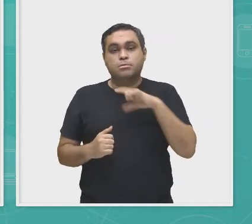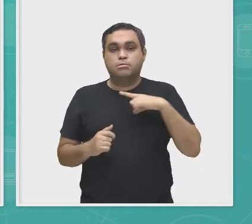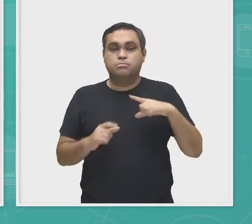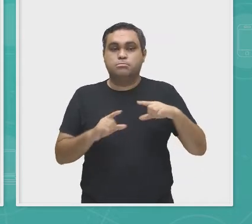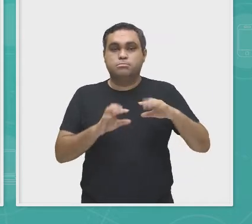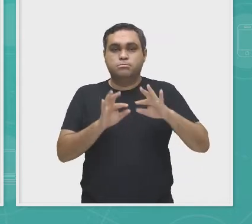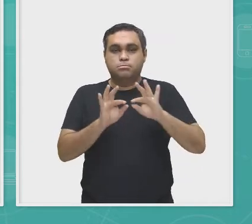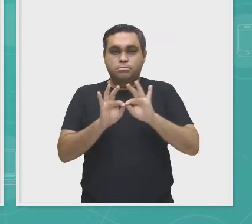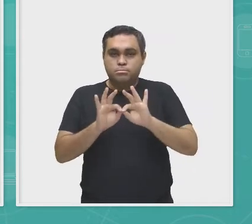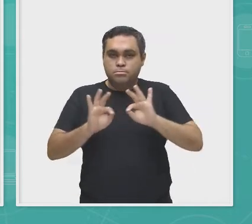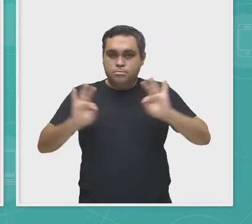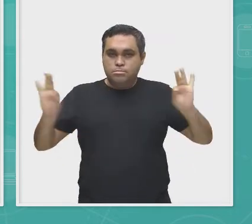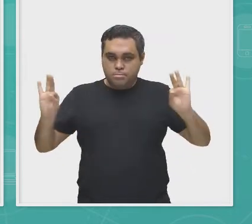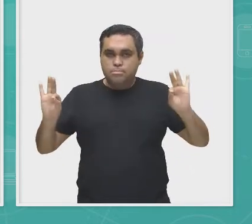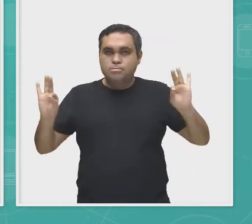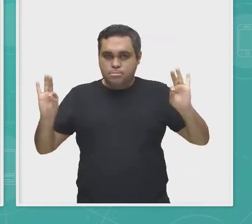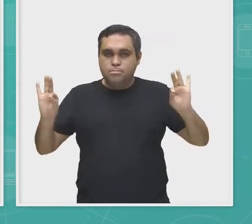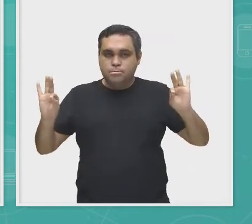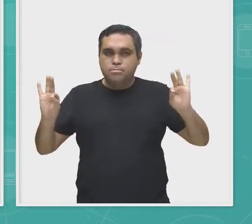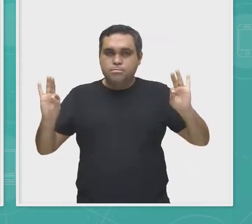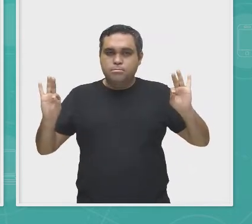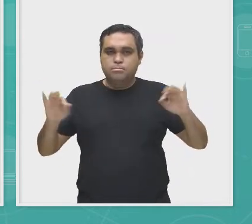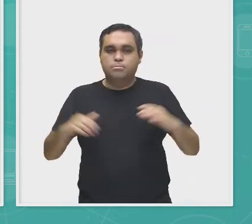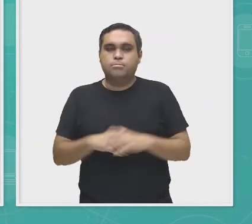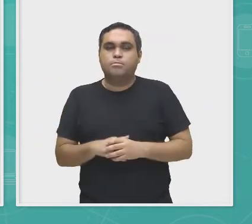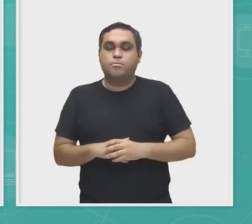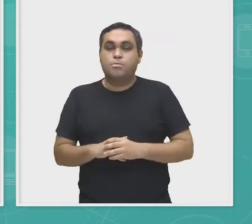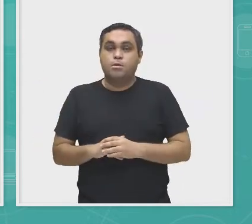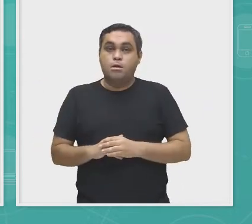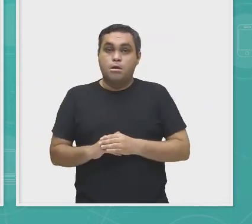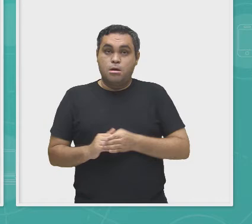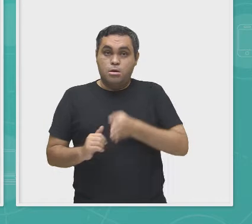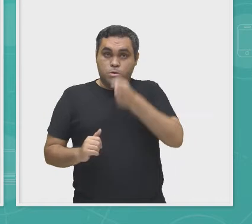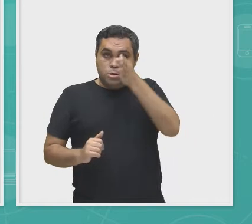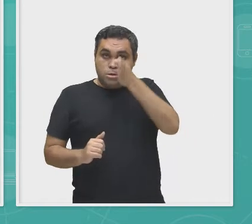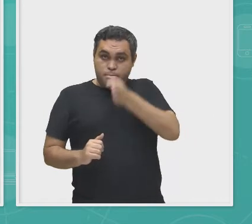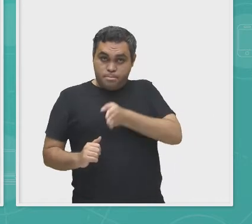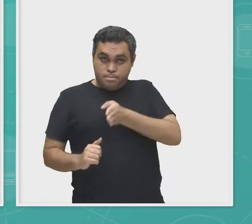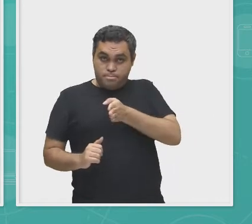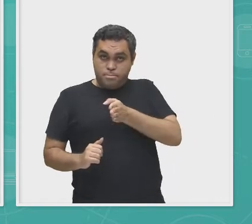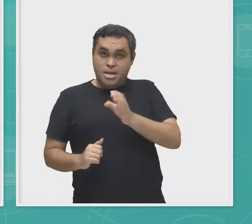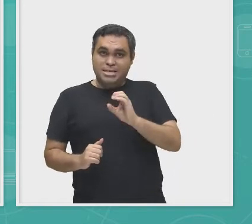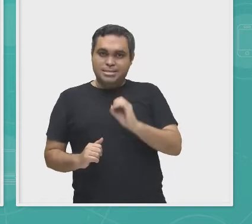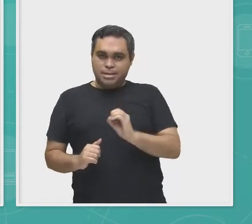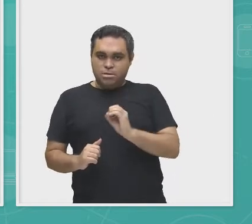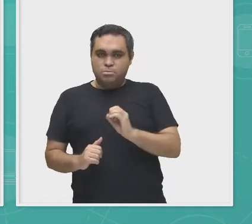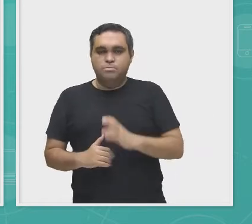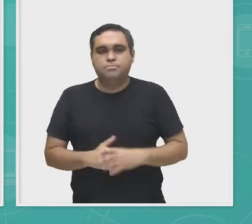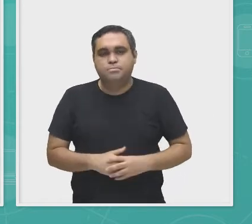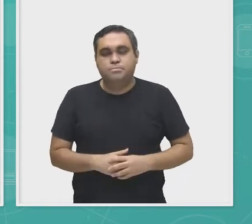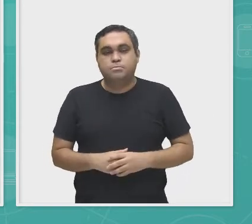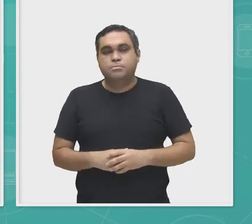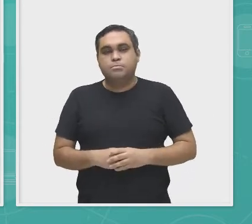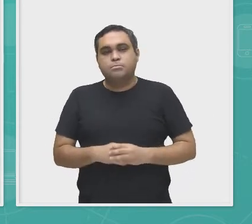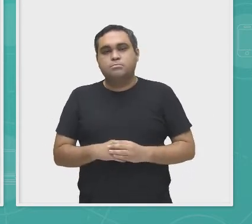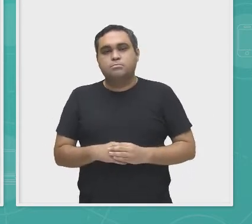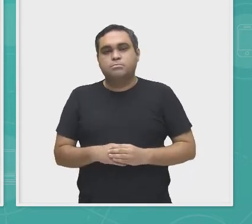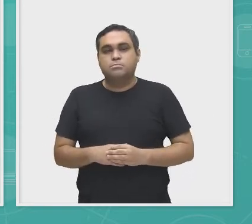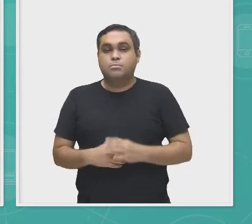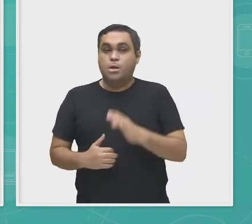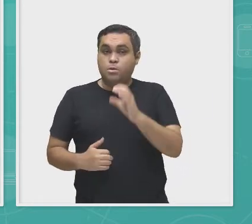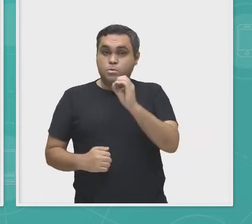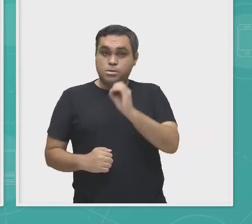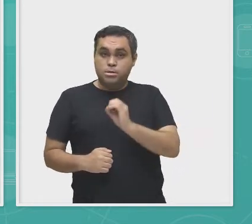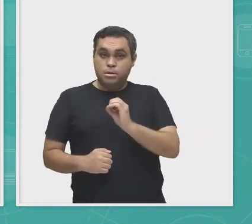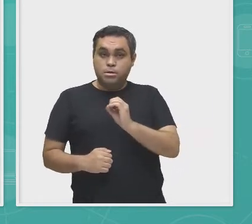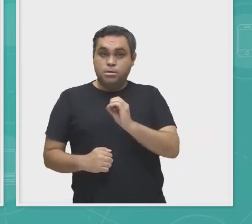e o centro aqui, que nem a reta real mesmo, o centro aqui é a nossa origem, vai de 0. Aí vamos ter aqui,